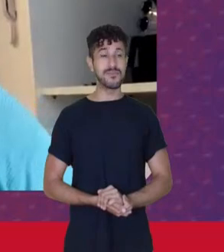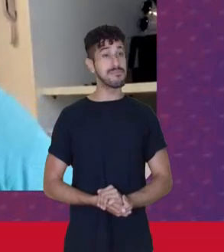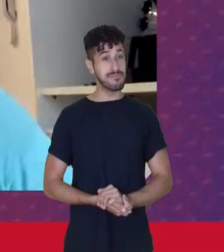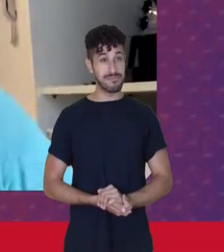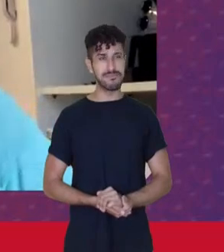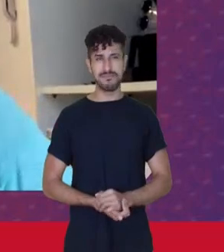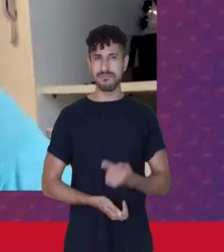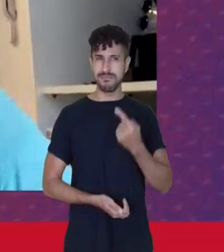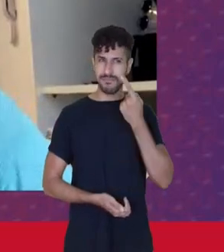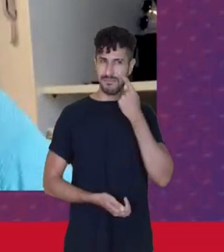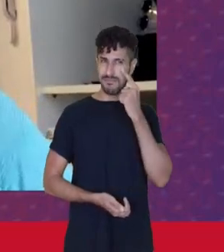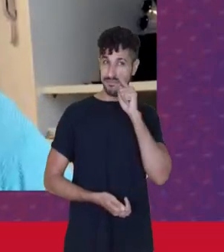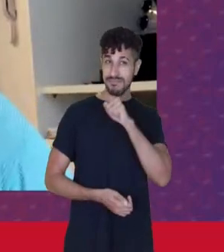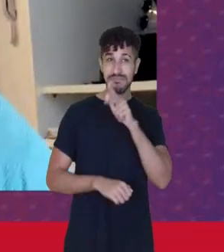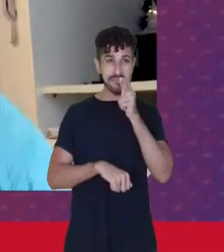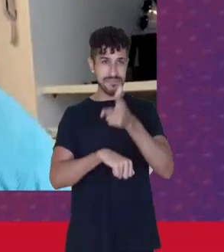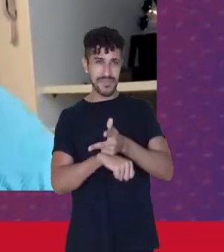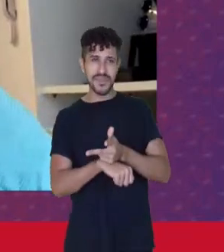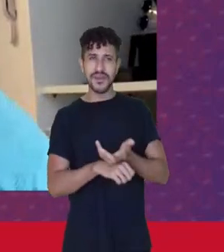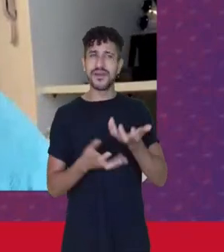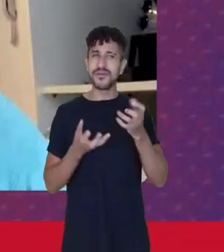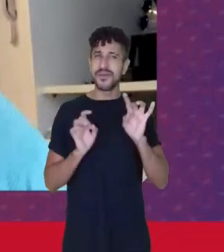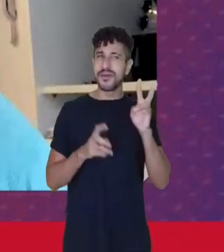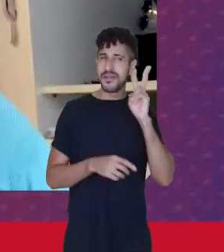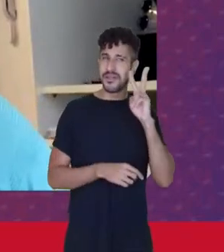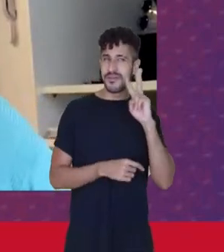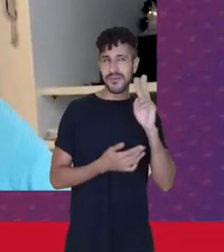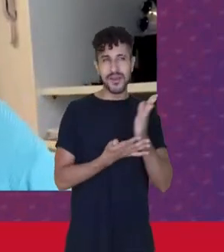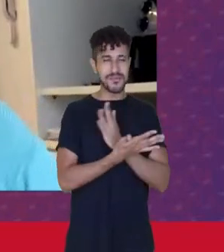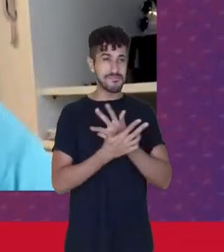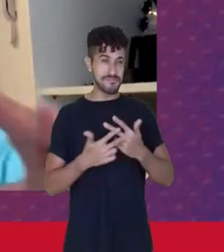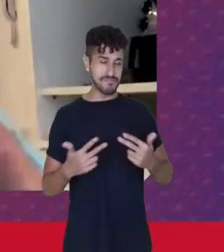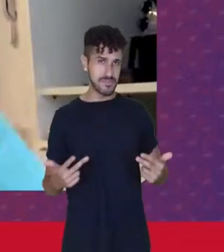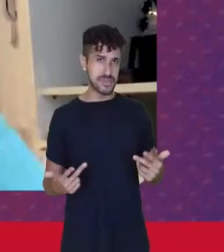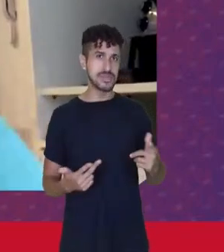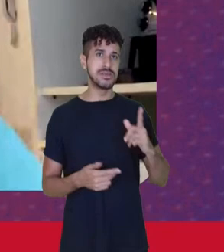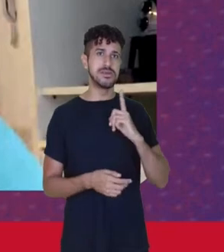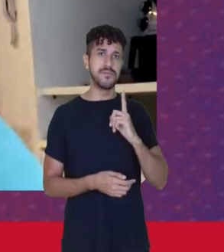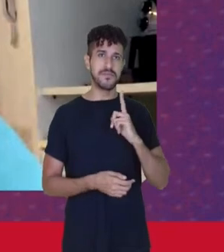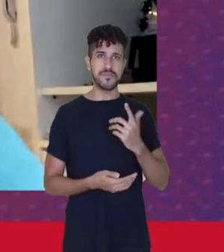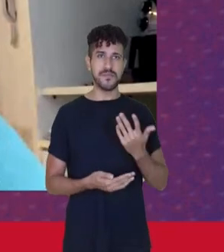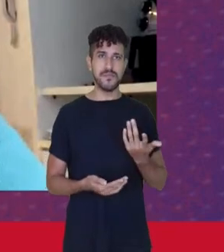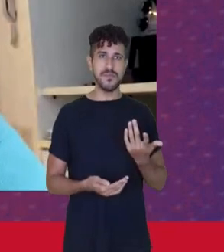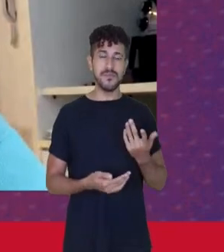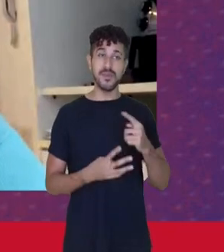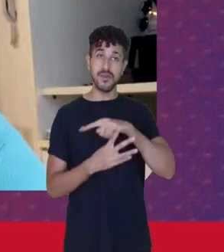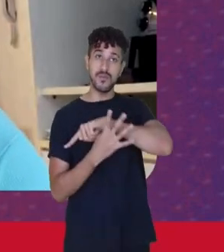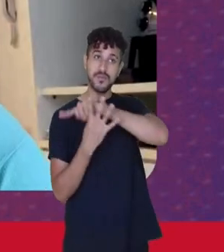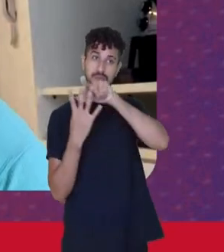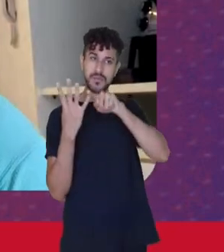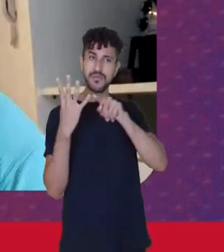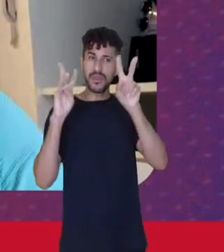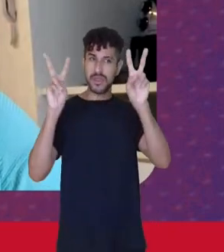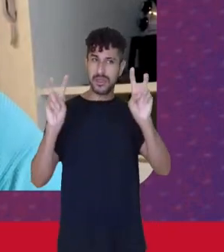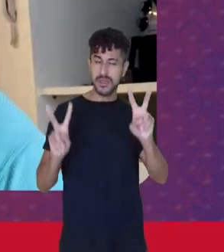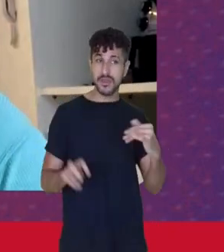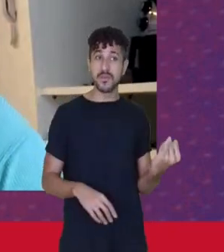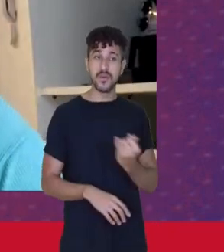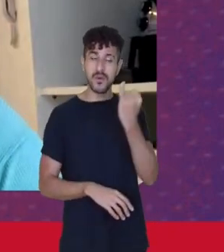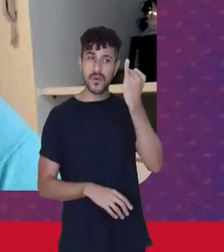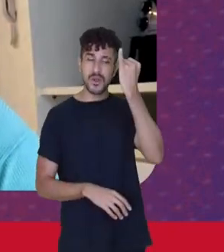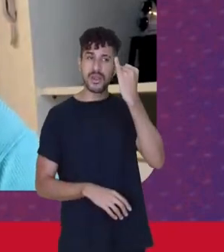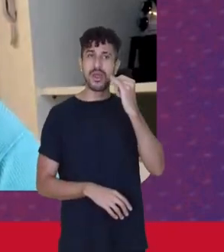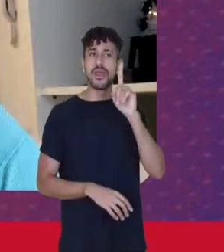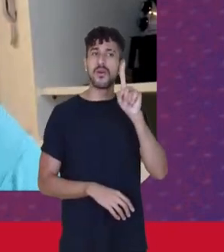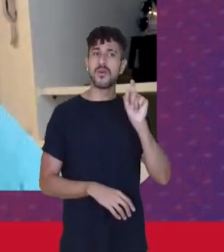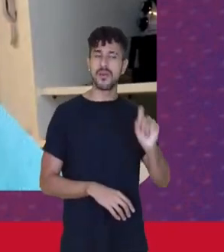Então, visto o vídeo, eu só quero reforçar algumas coisas, né? Tinha quatro questões importantes,